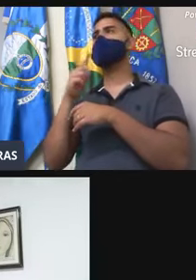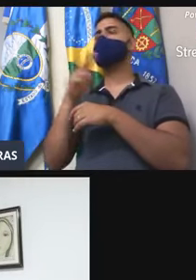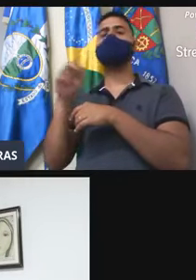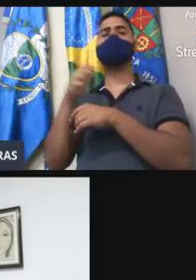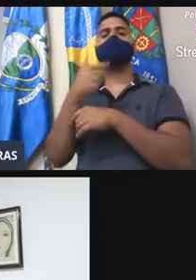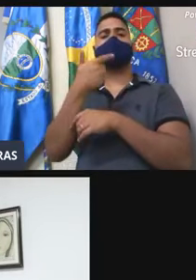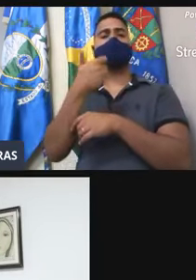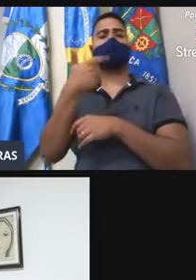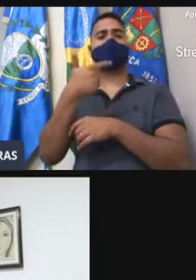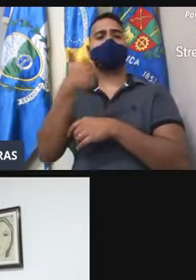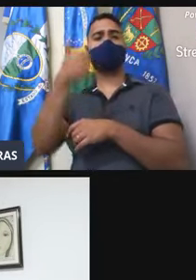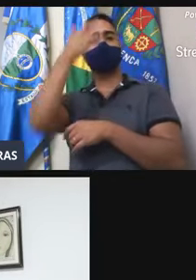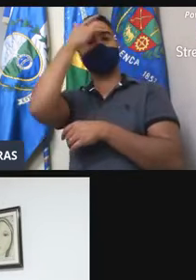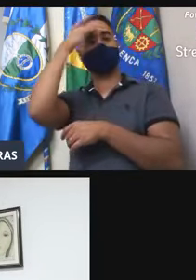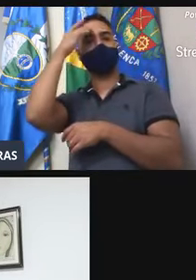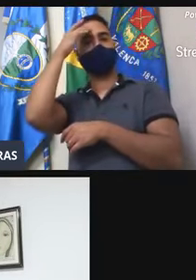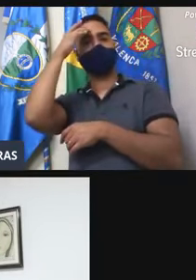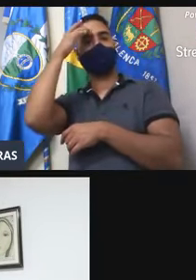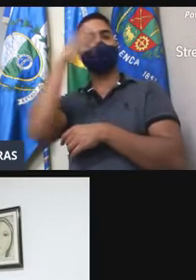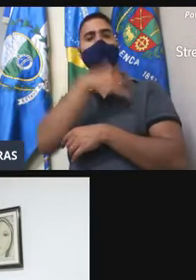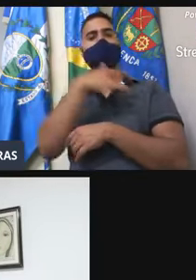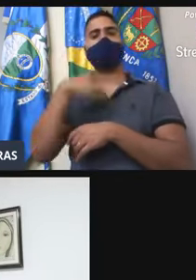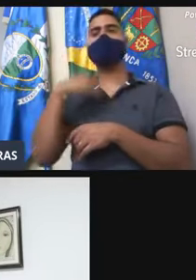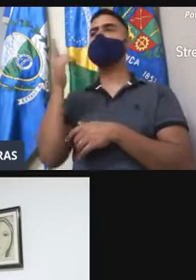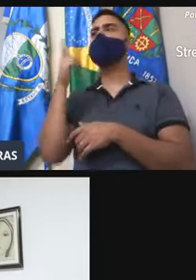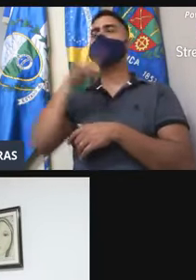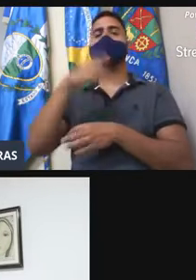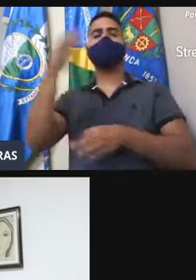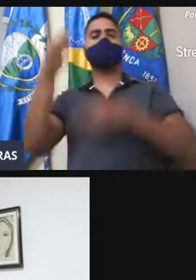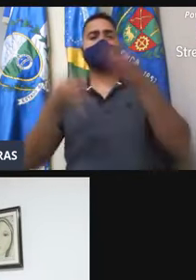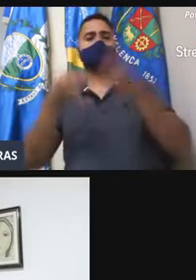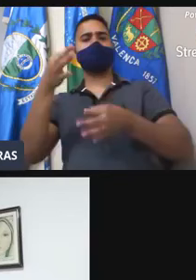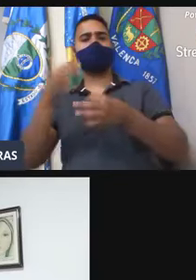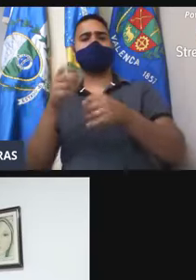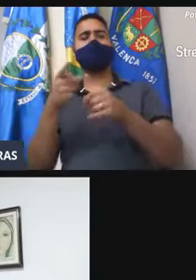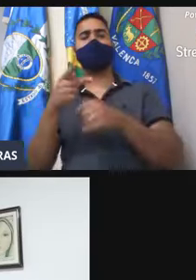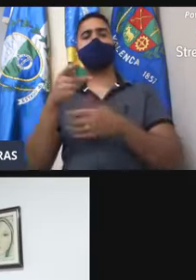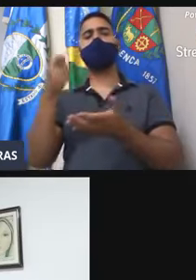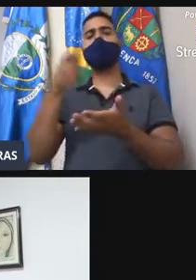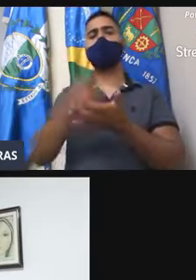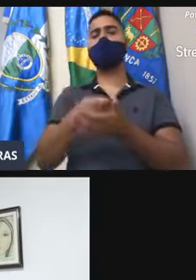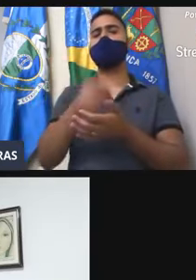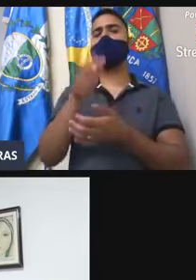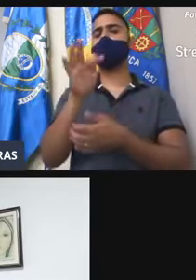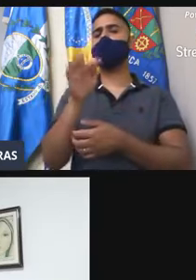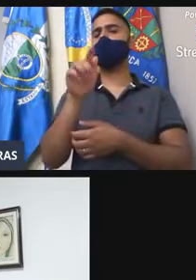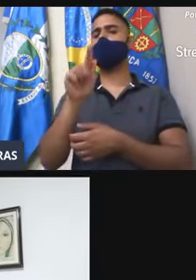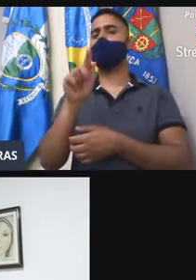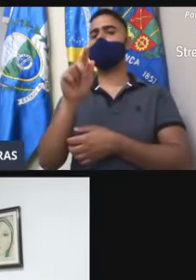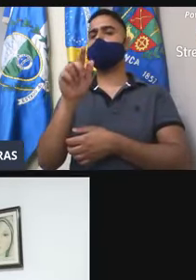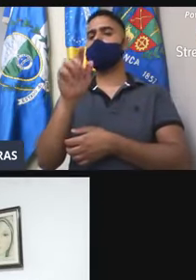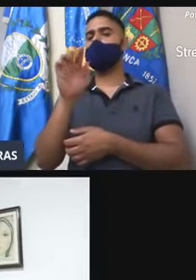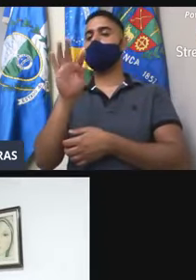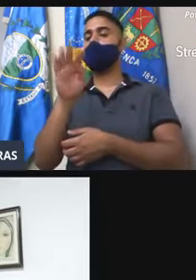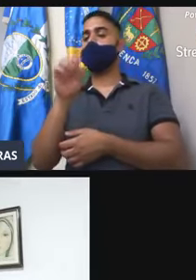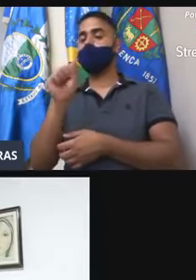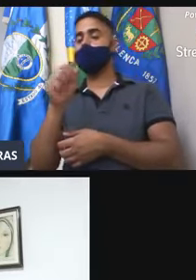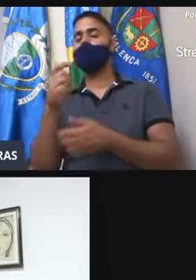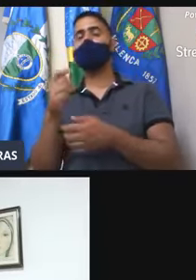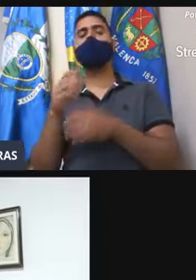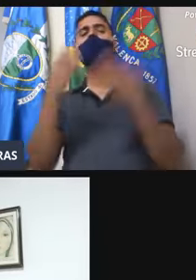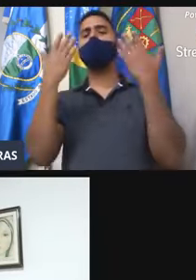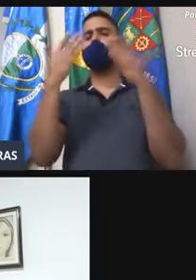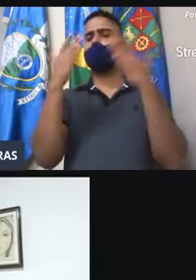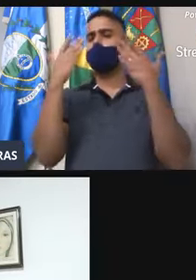21 agentes comunitários de saúde, que eles conseguiram que a justiça obrigasse a prefeitura o pagamento do FGTS. Então, parabéns ao